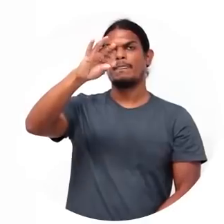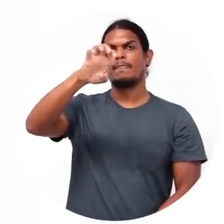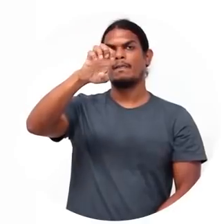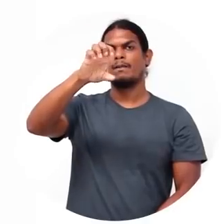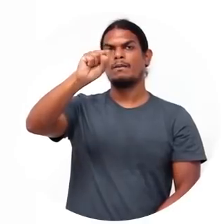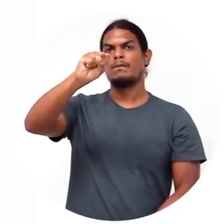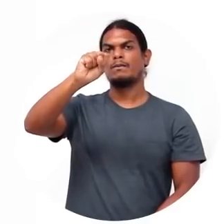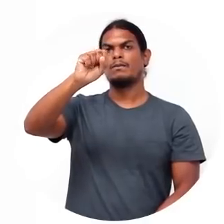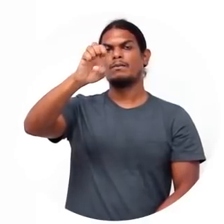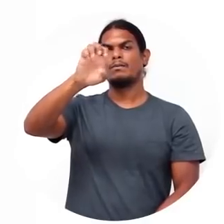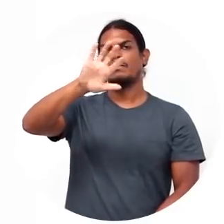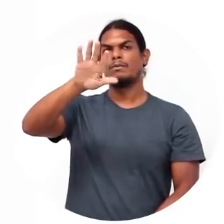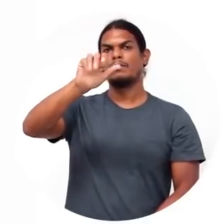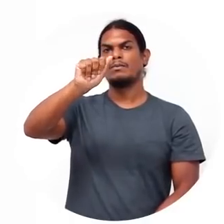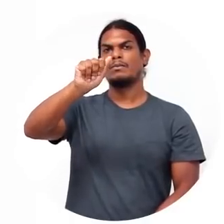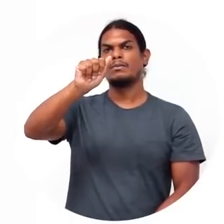aditiva.